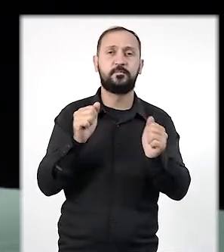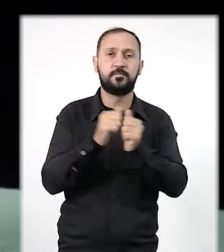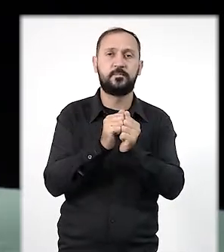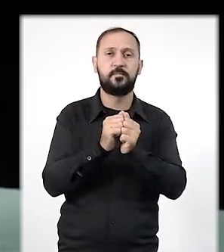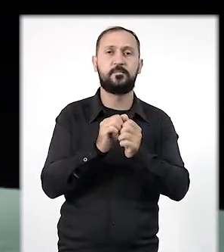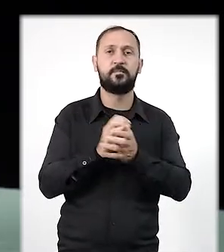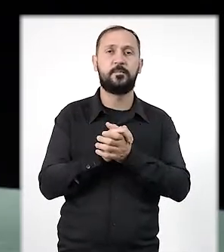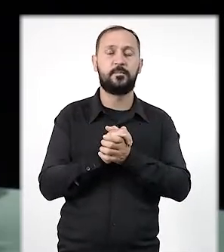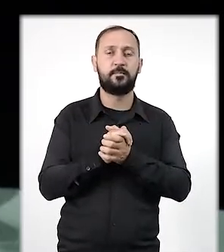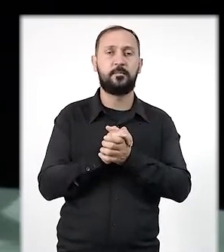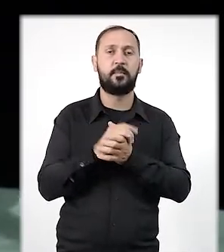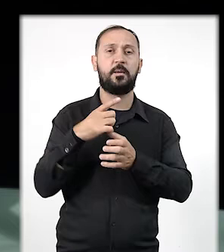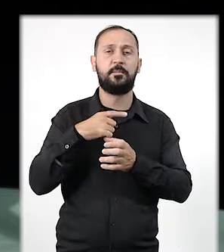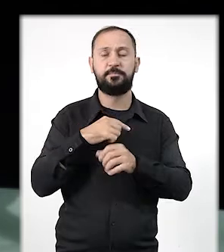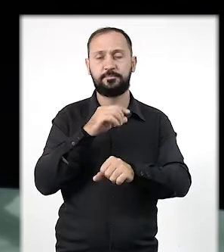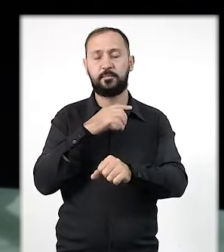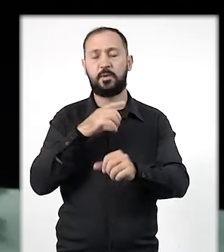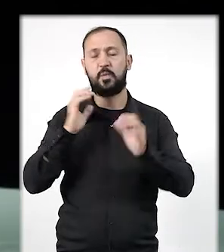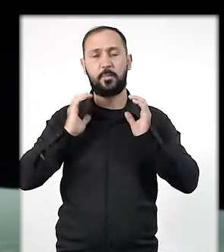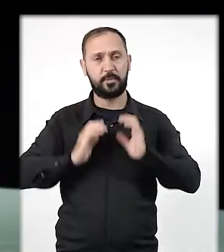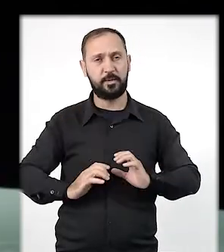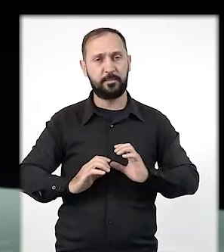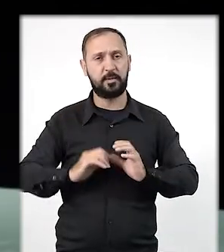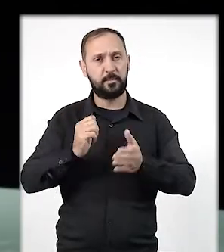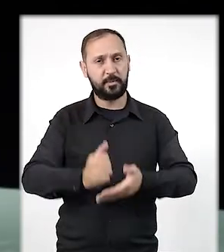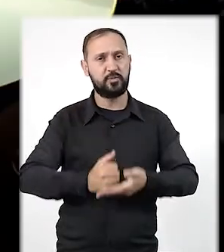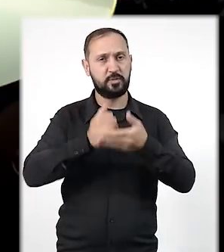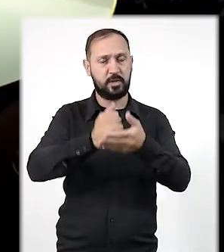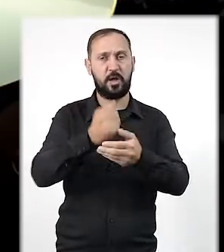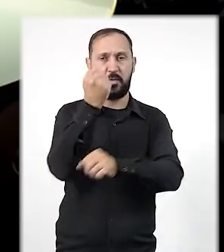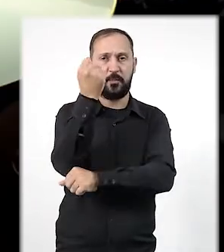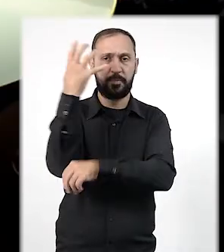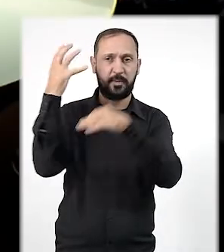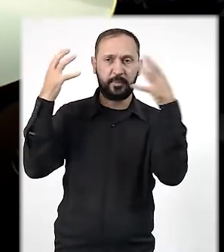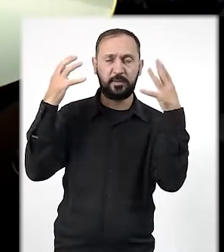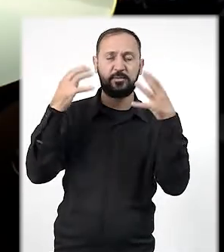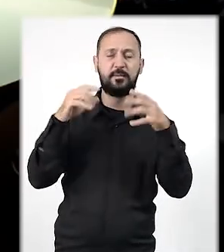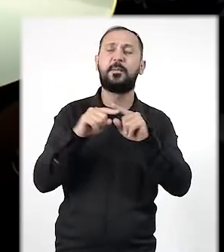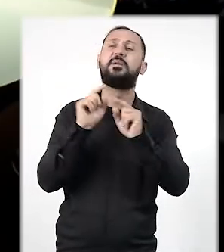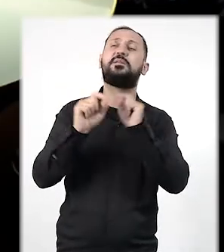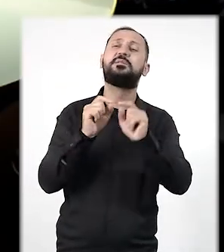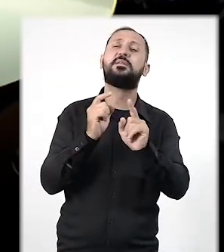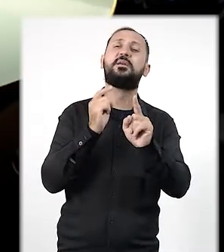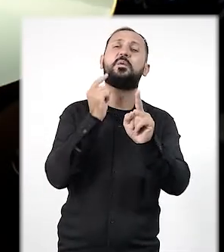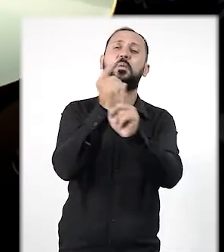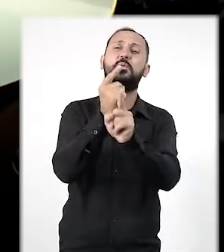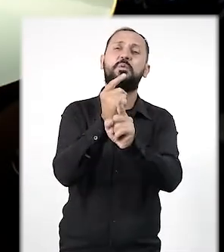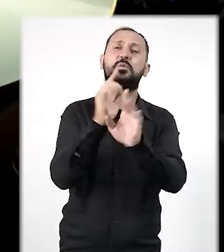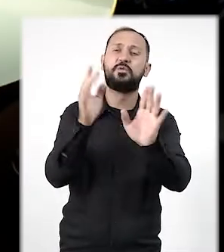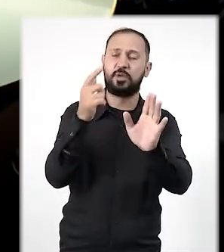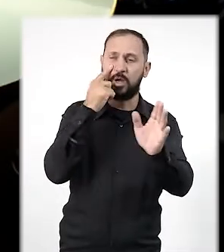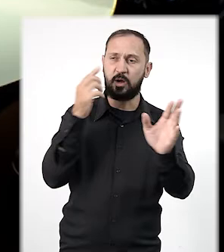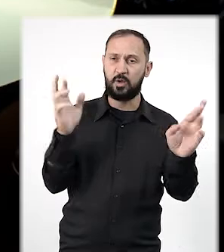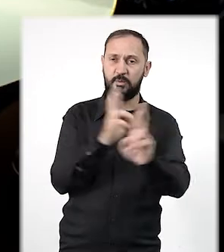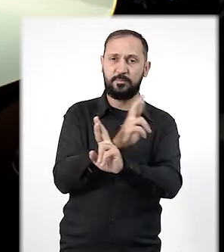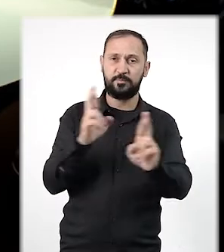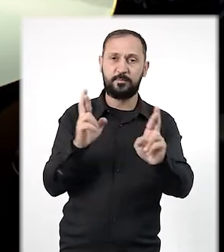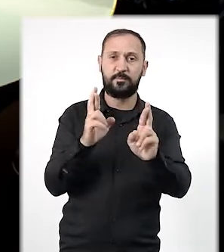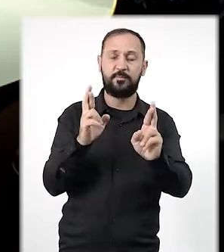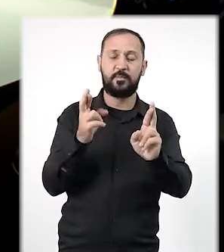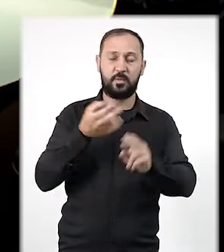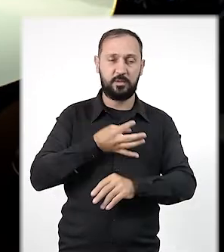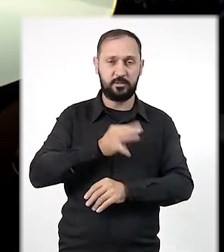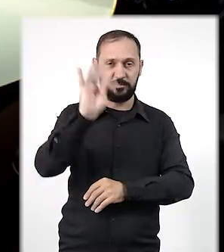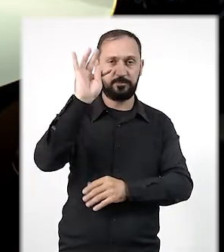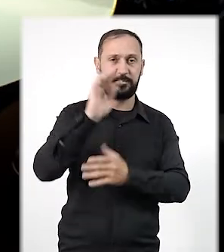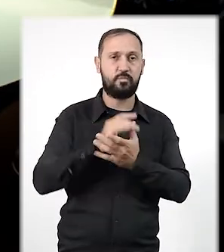questão para um comportamento pró-meio ambiente. E o que você encontrou já fazendo essa correlação também